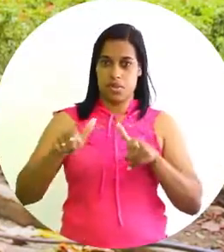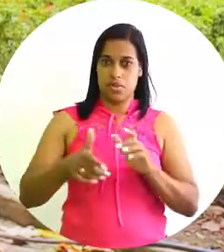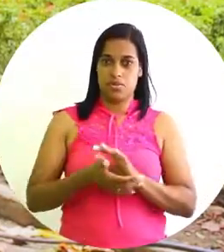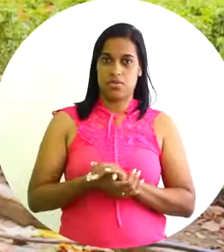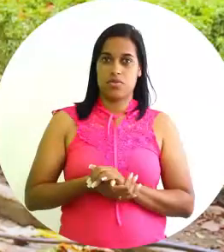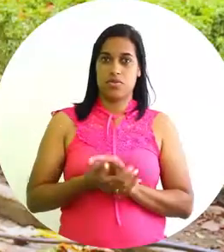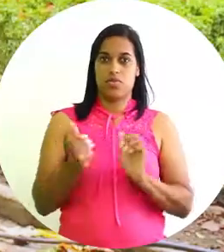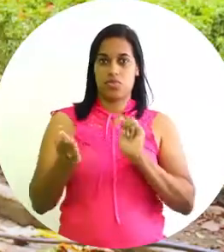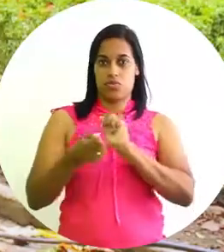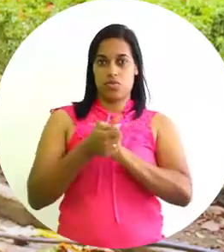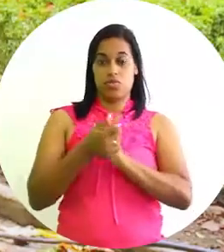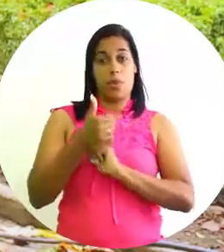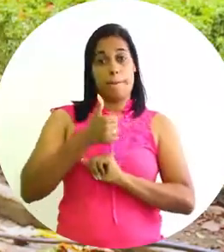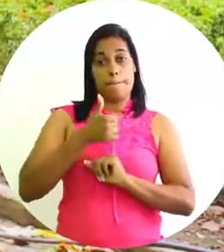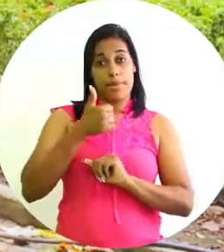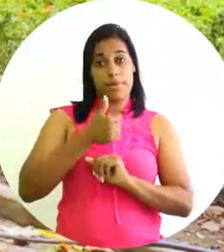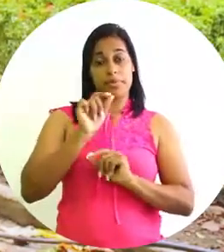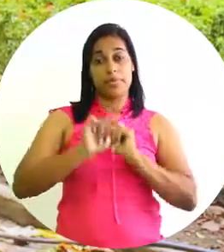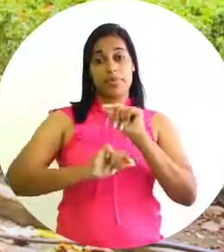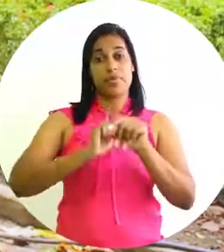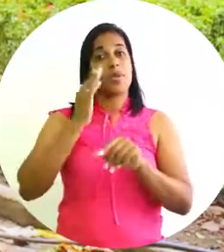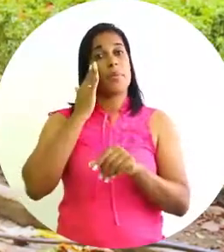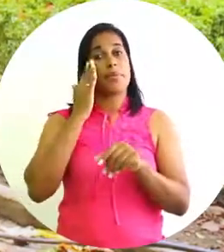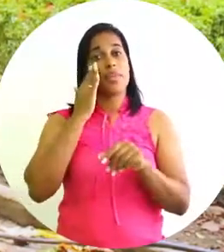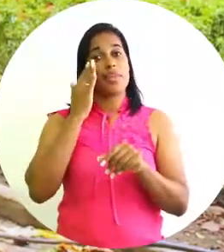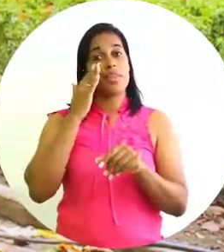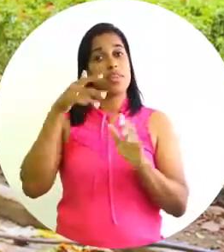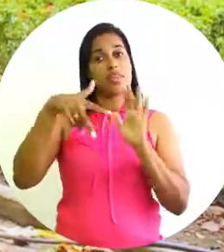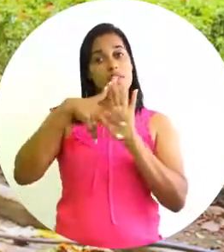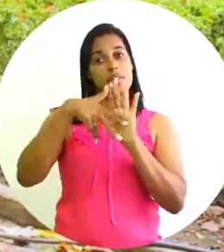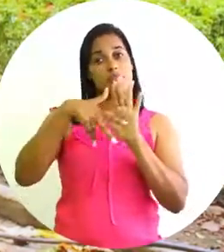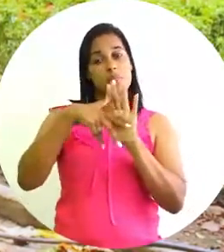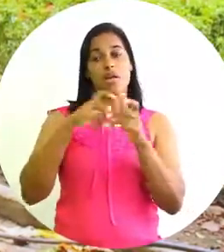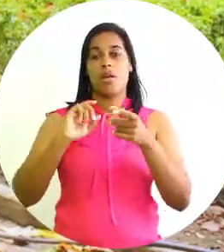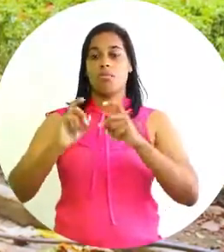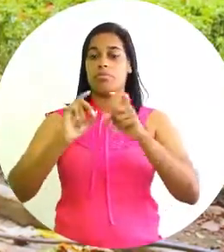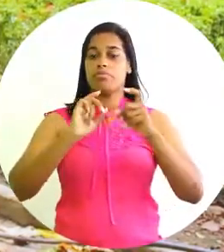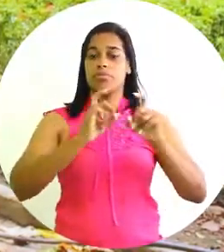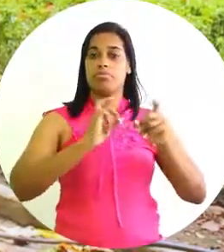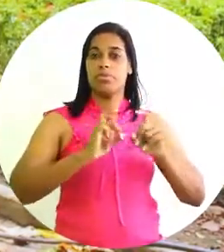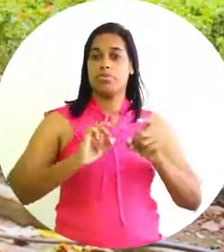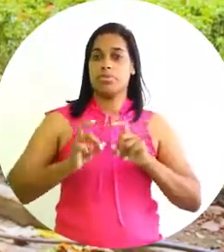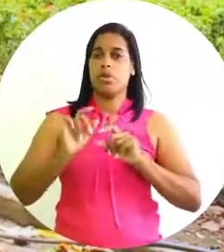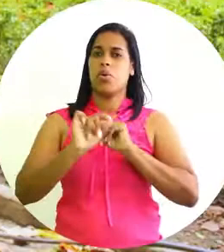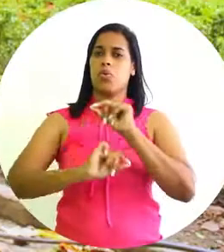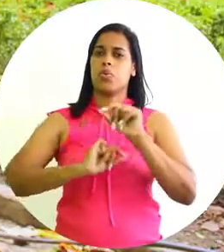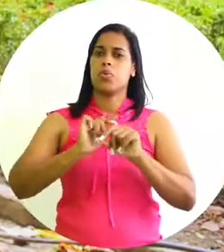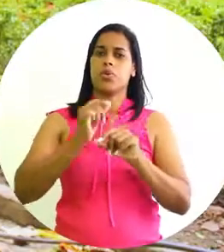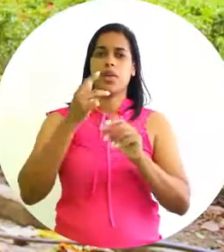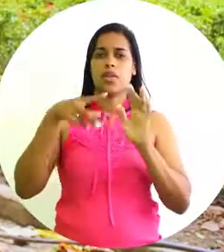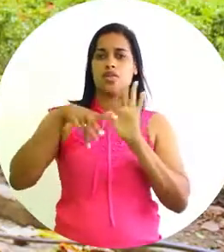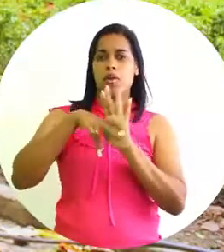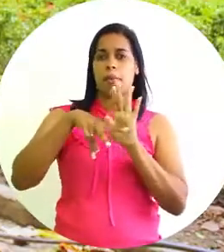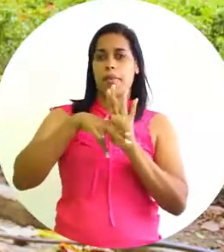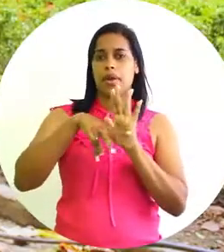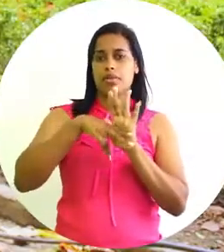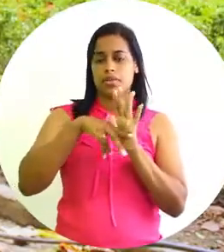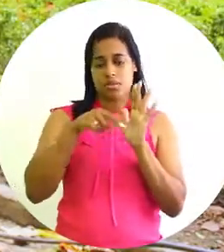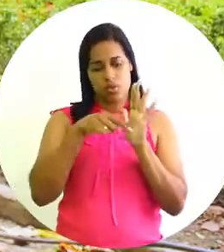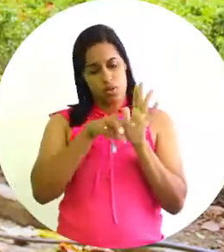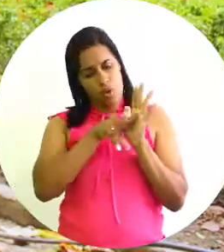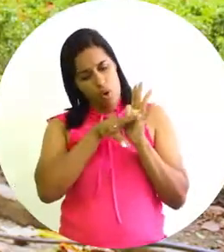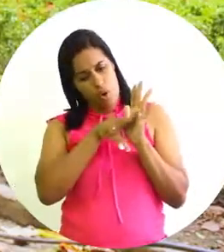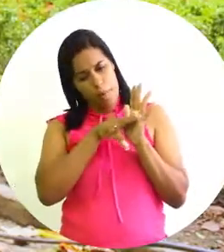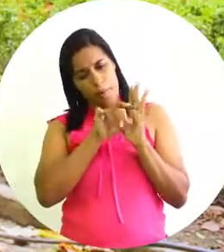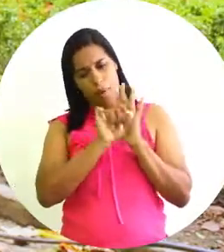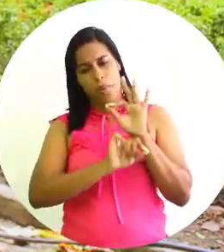Vamos comigo! O primeiro passo para entender a normalização é discutir o seu conceito. Afinal, o que é normalizar? Normalizar